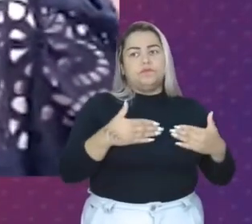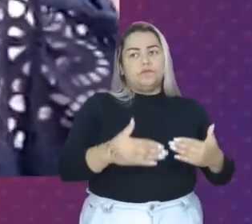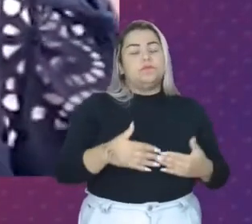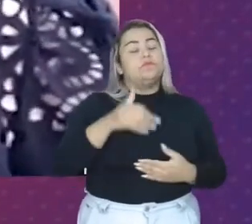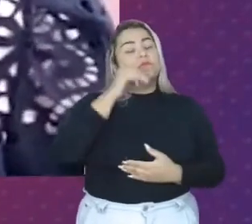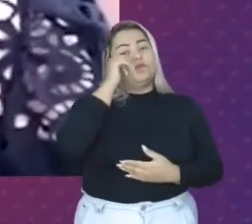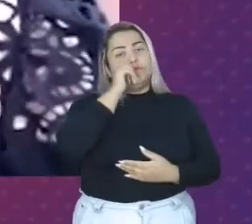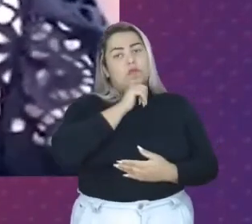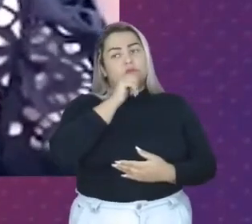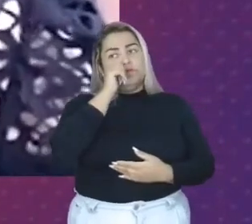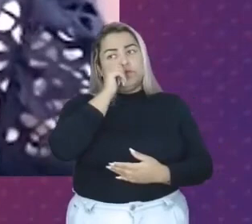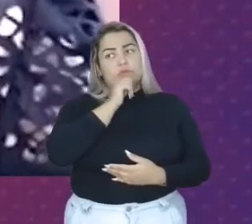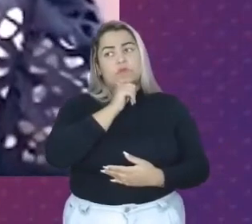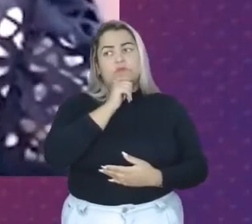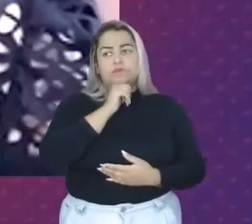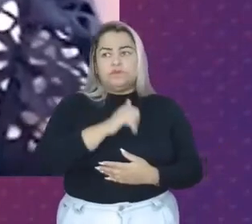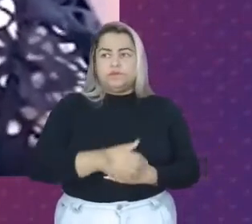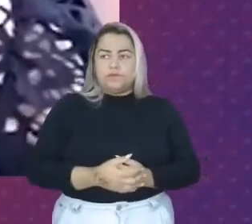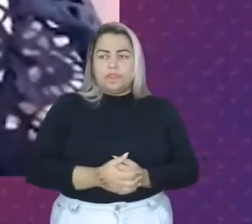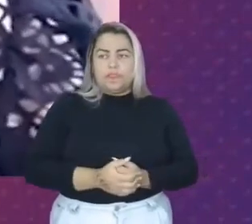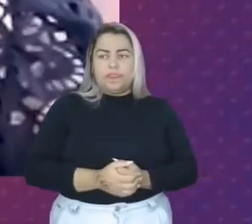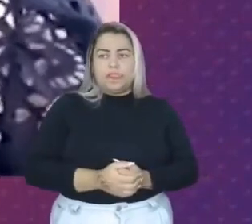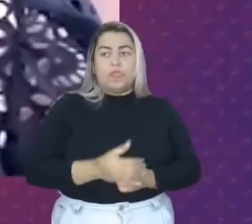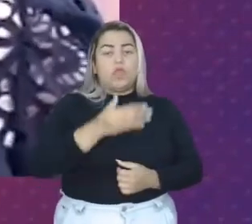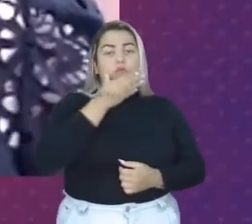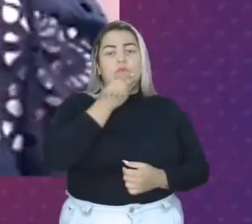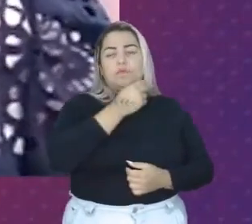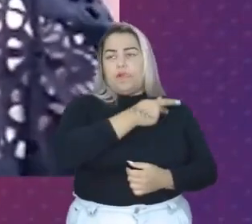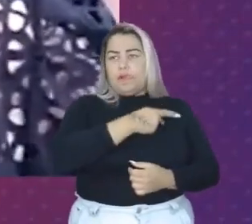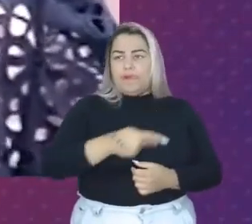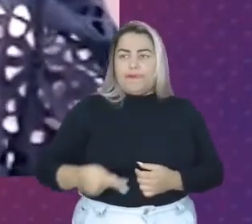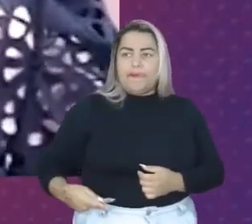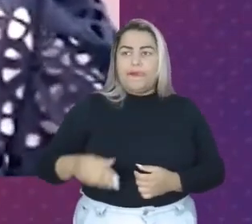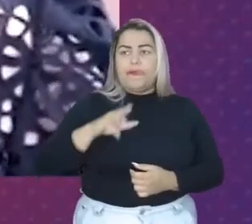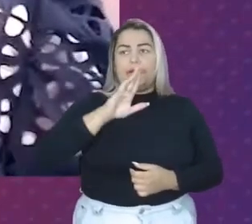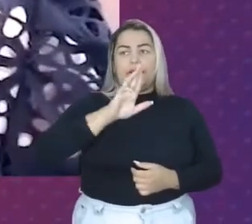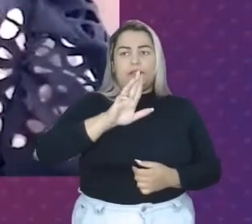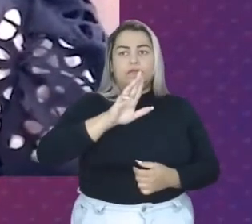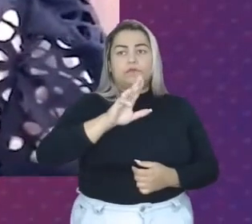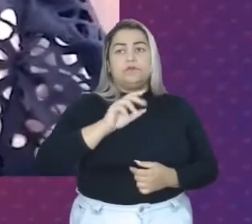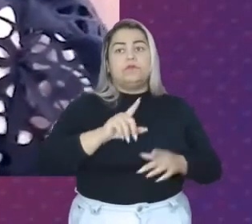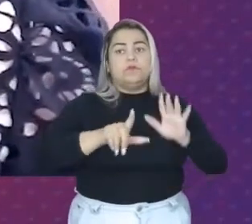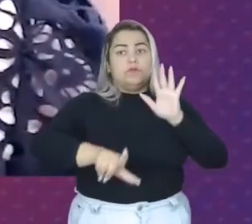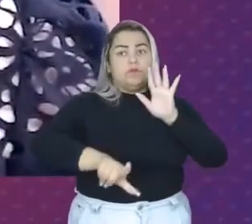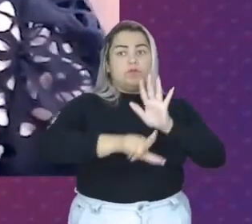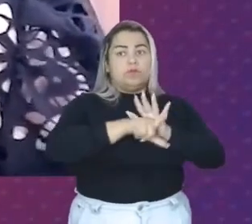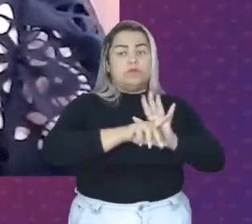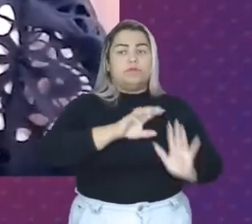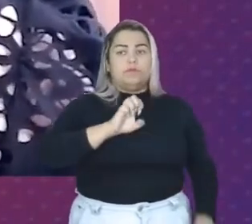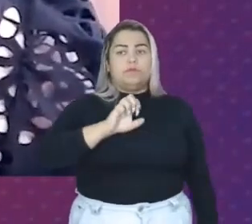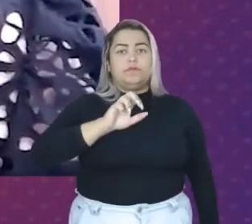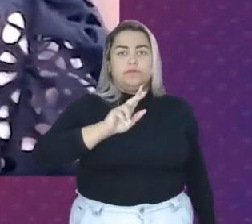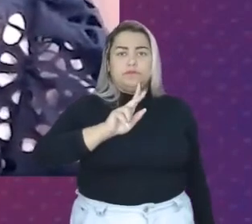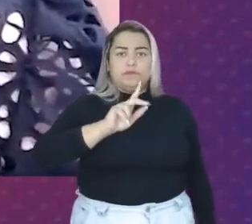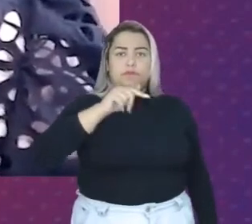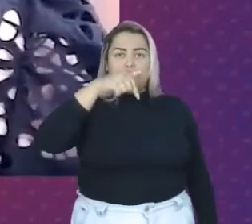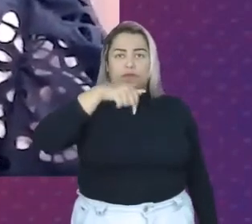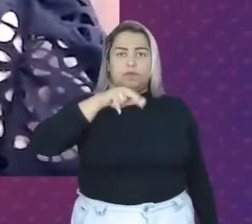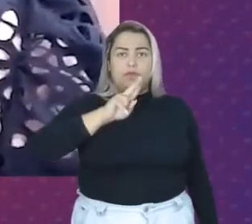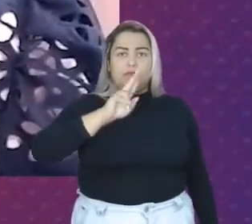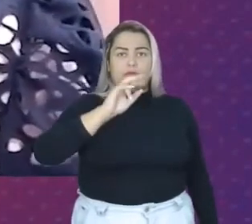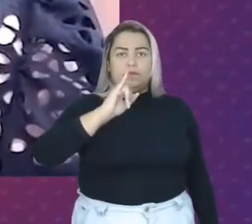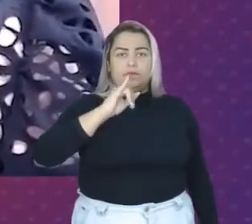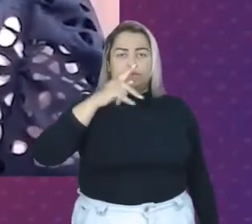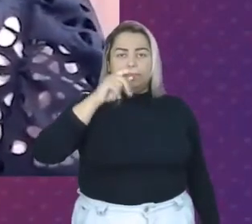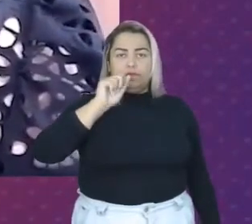Mulheres para as entregas que o presidente Lula fez dia 8 de março, da Lei de Equiparação Salarial